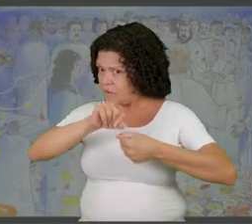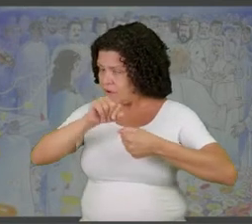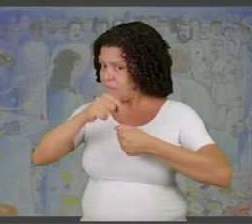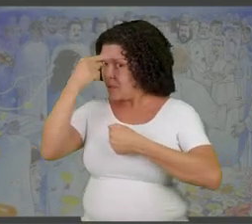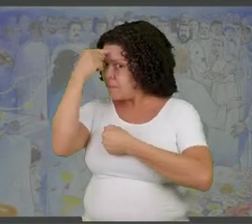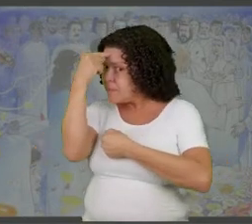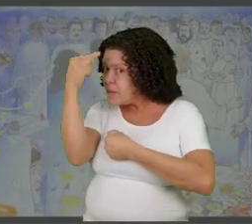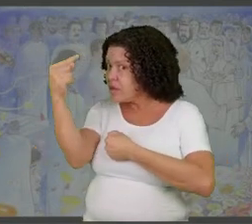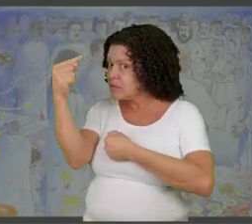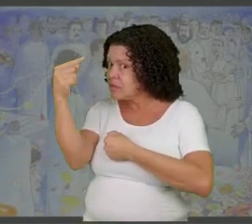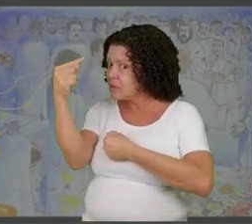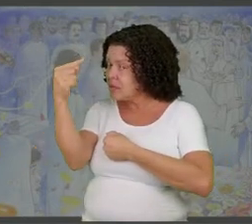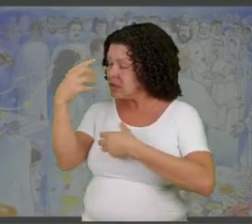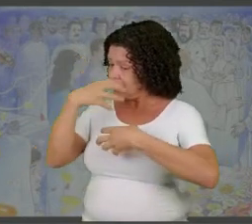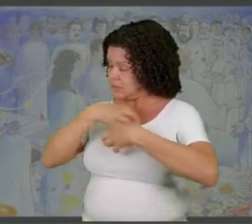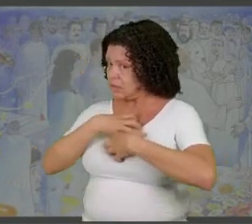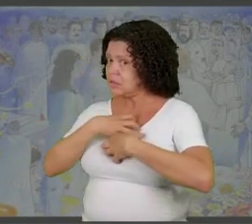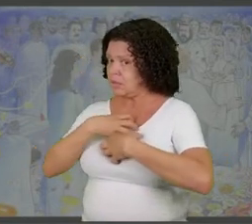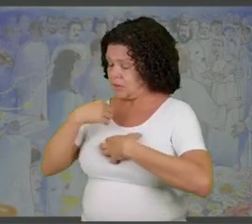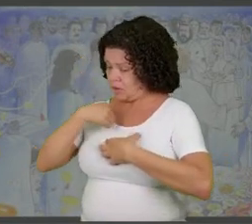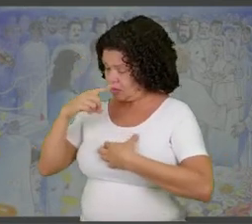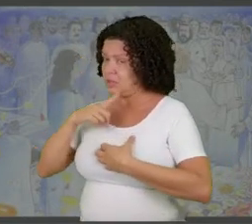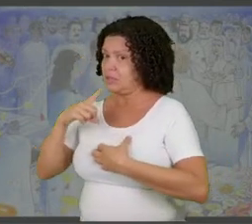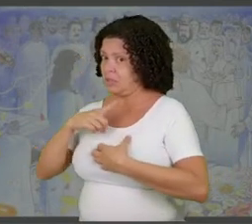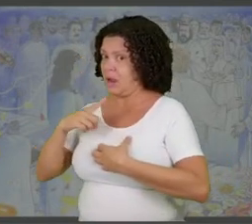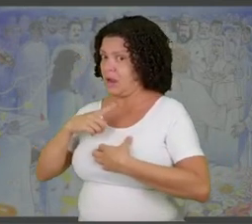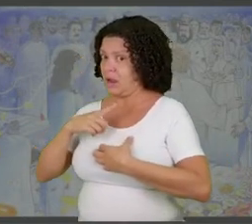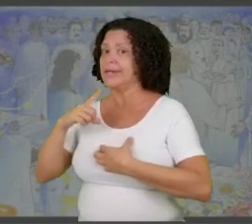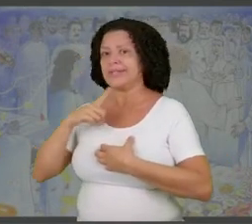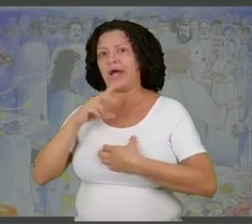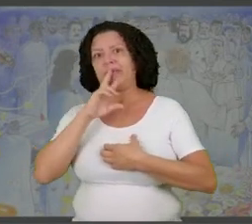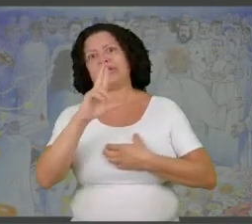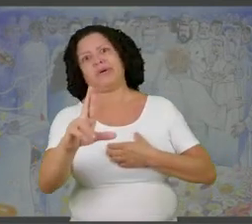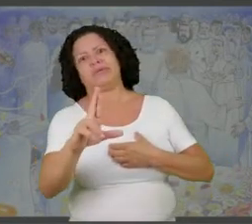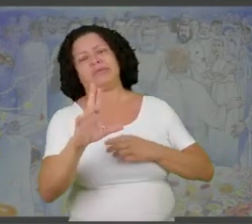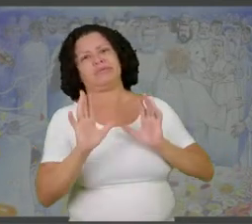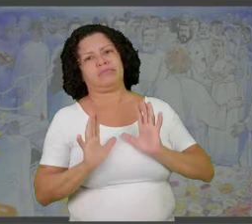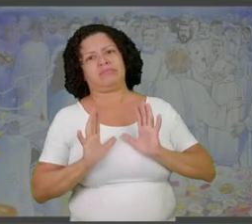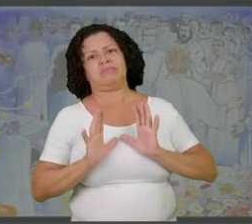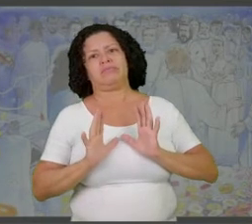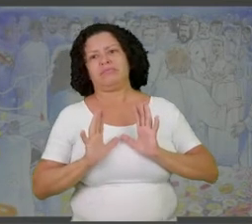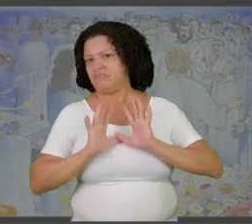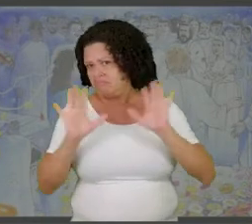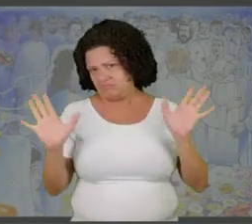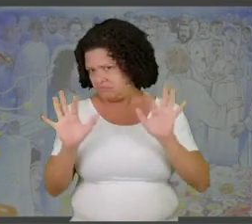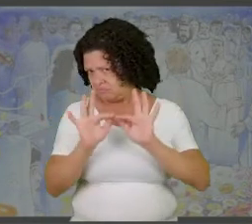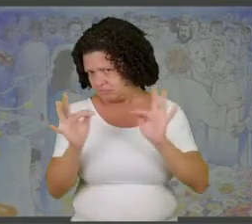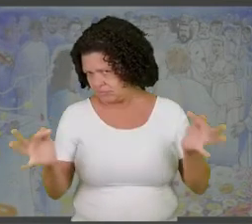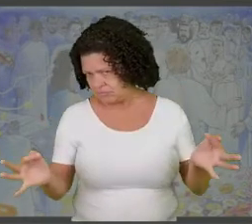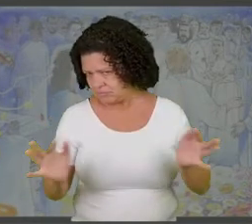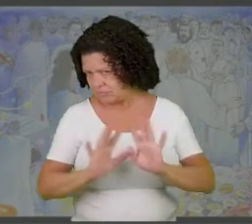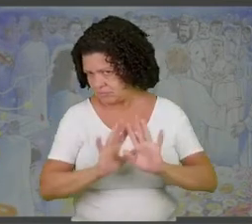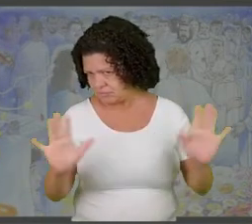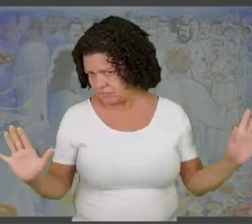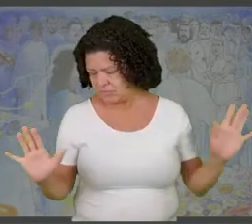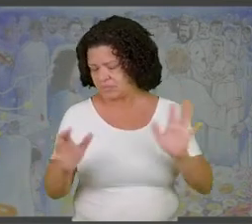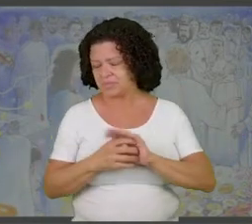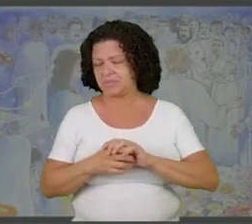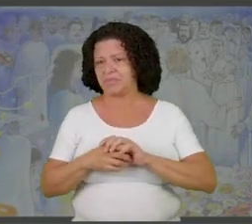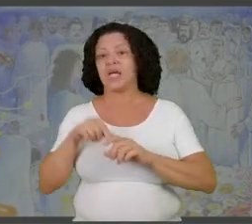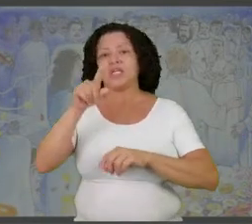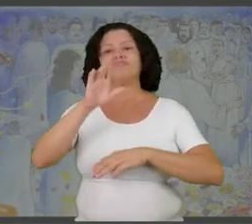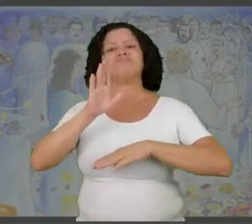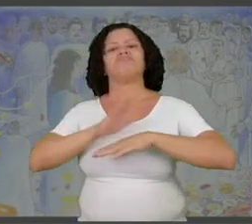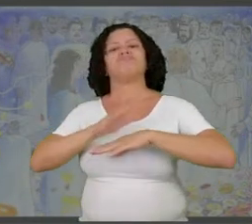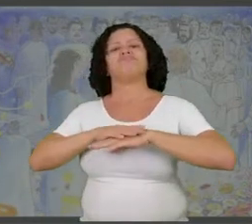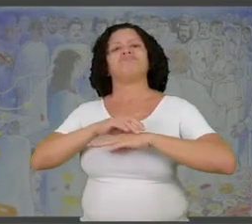cada pensamento ou para cada sentimento que eu tenha, haverá uma reação. Simples assim, né? Então, se tomo